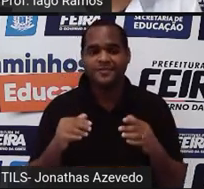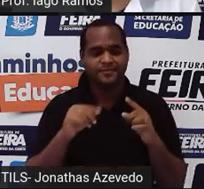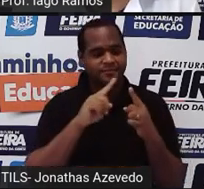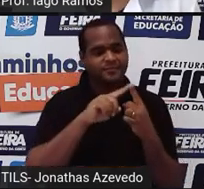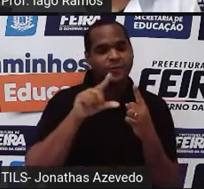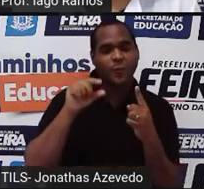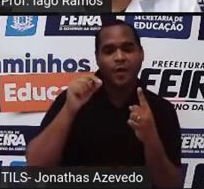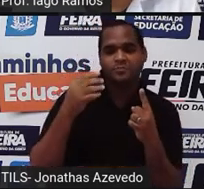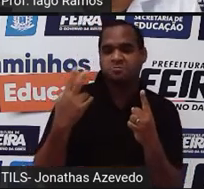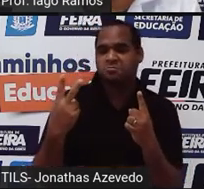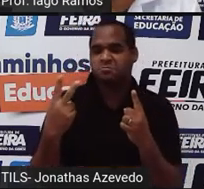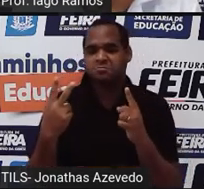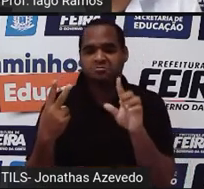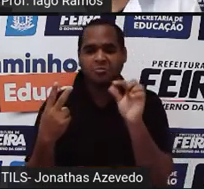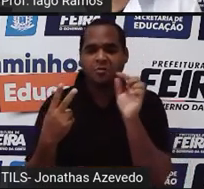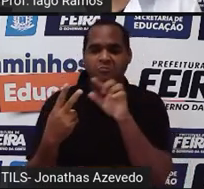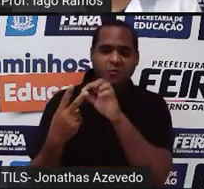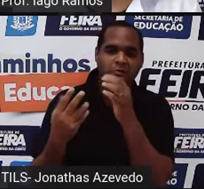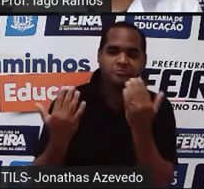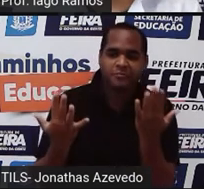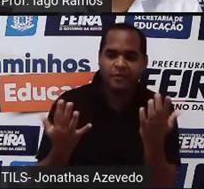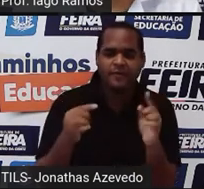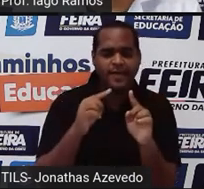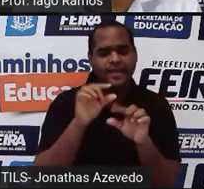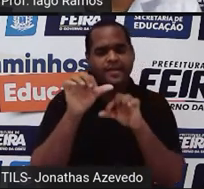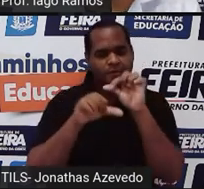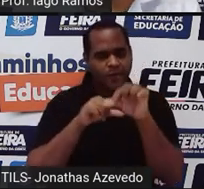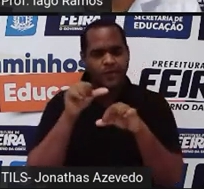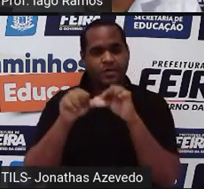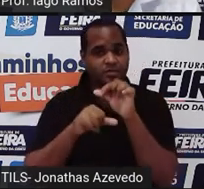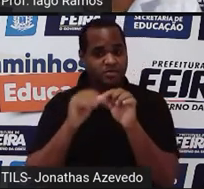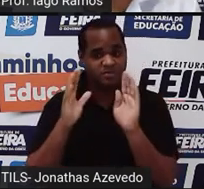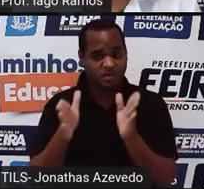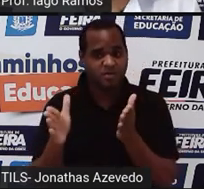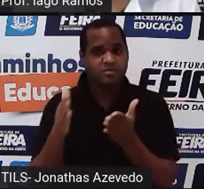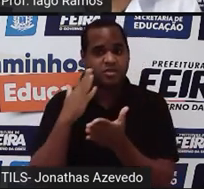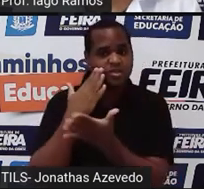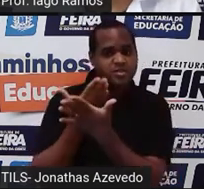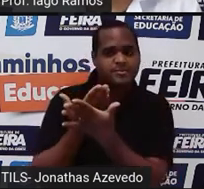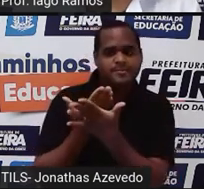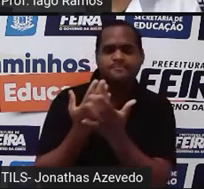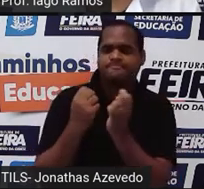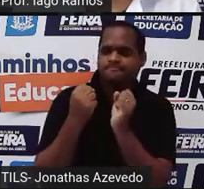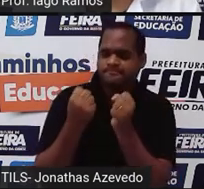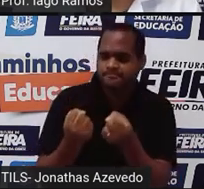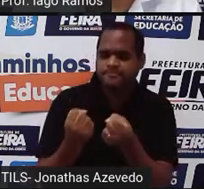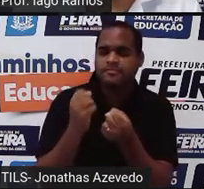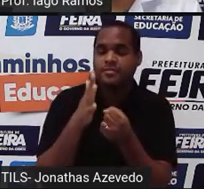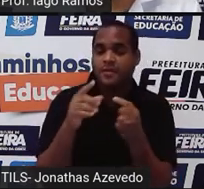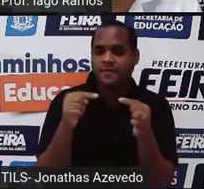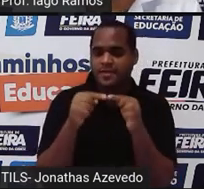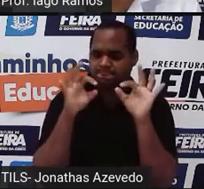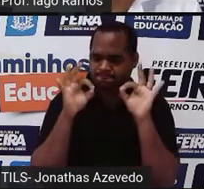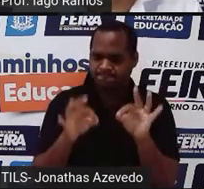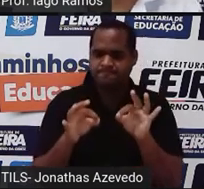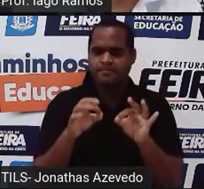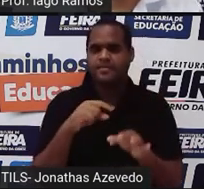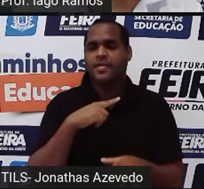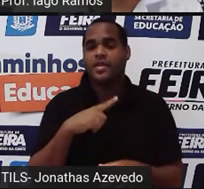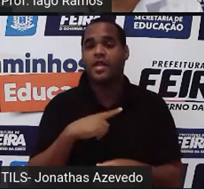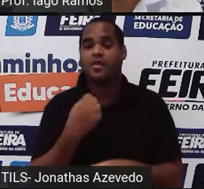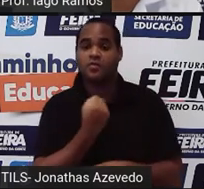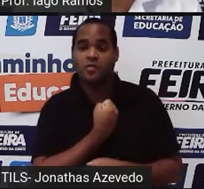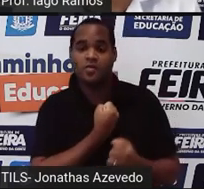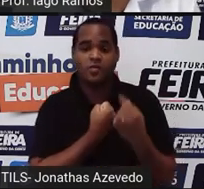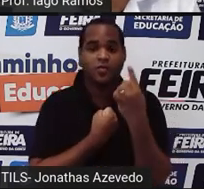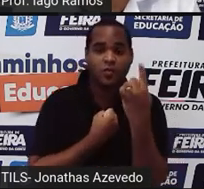aí acontece uma das transformações que a gente estudou e acontece de forma correta? É a